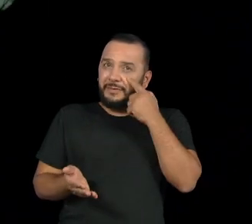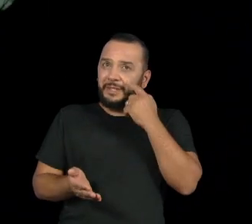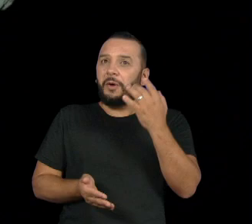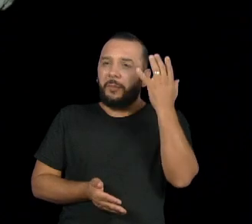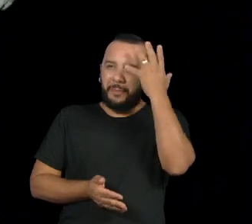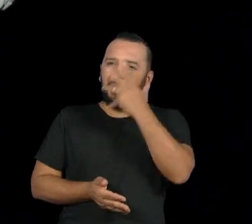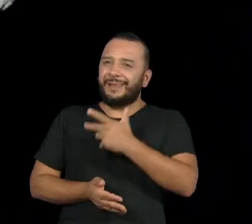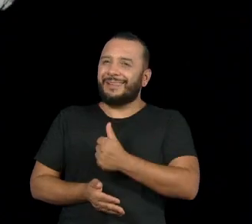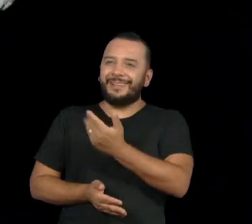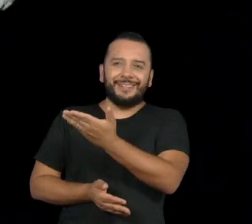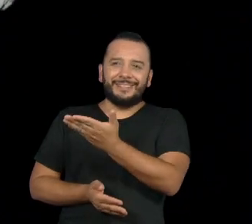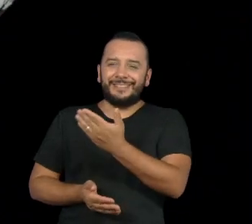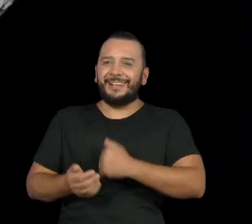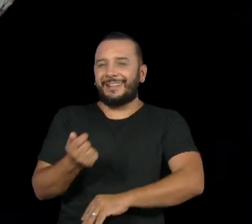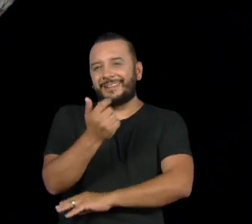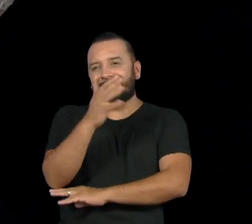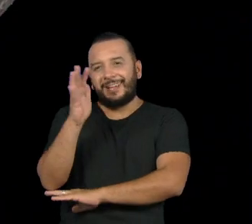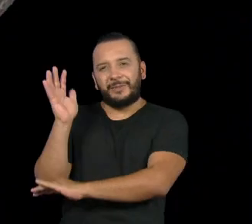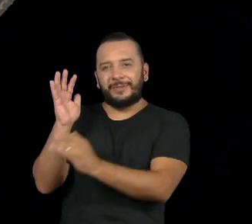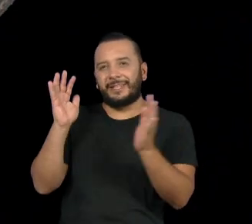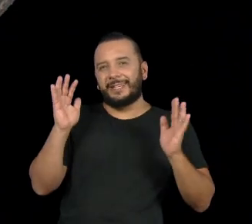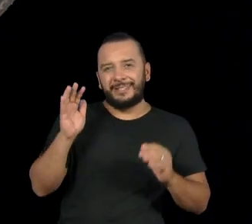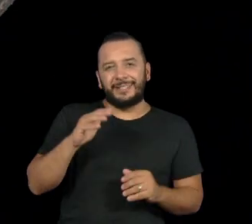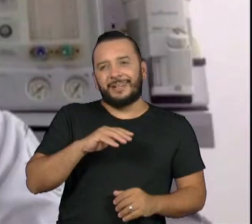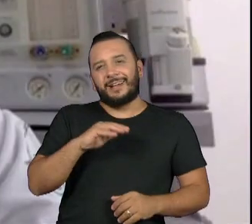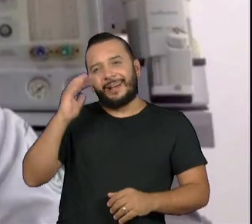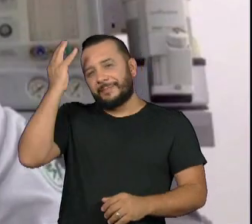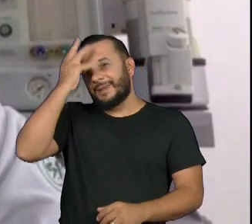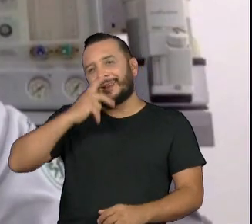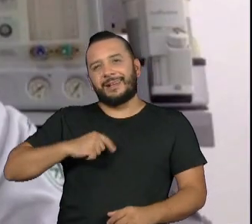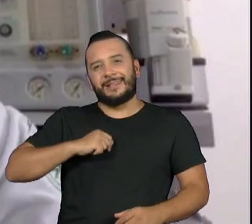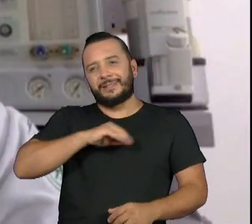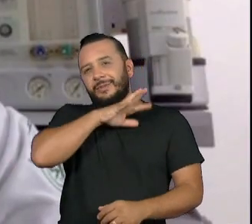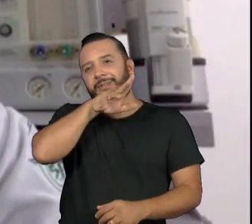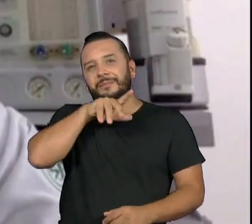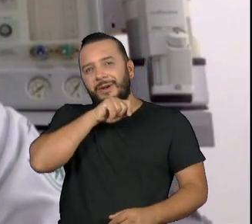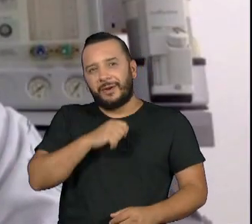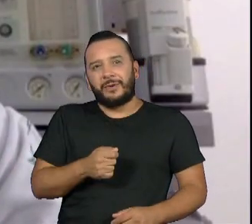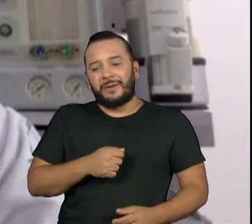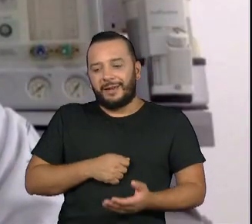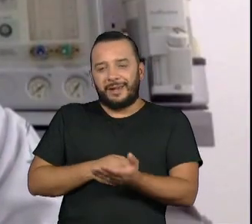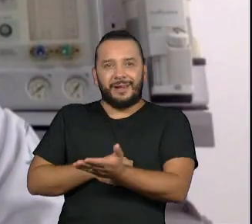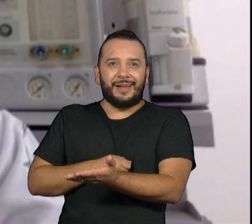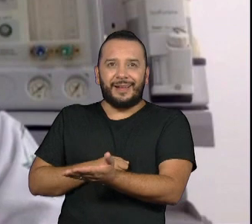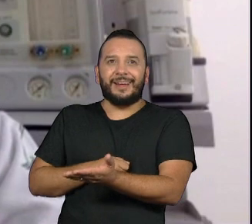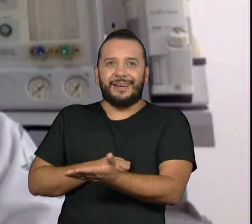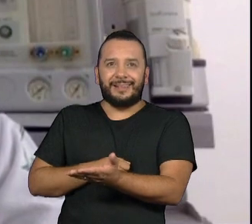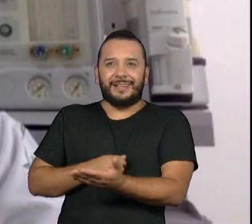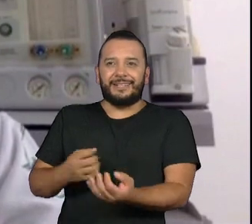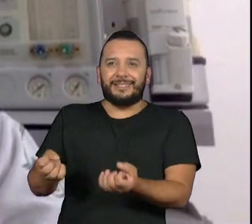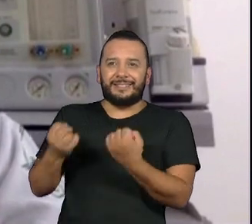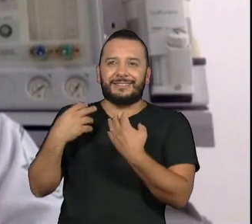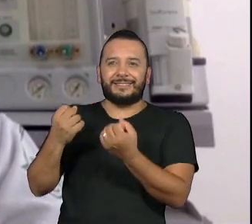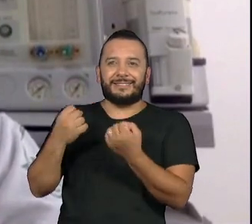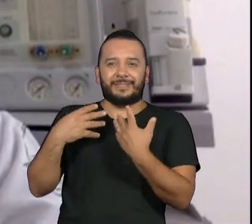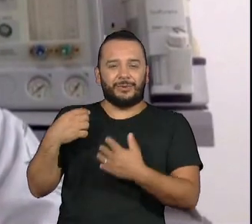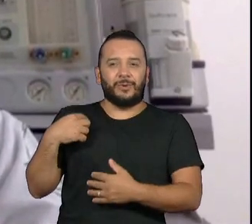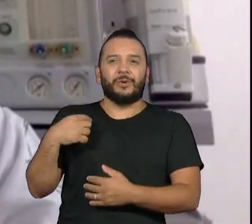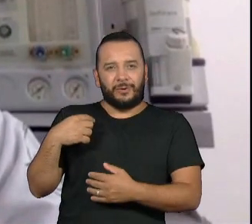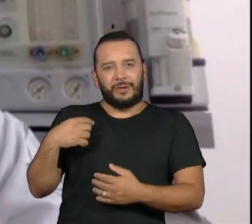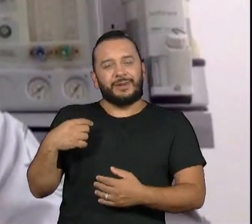da biologia, a beleza desse mundo que a gente vive. Então, ela trouxe para a gente uma lição técnica